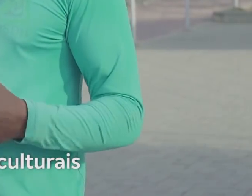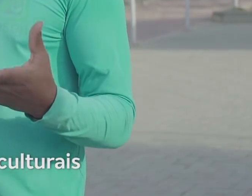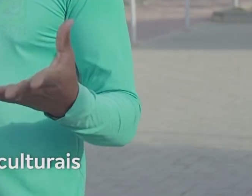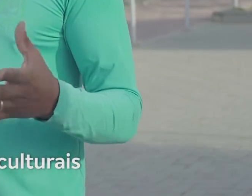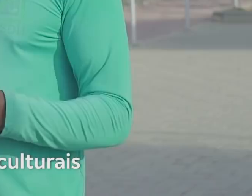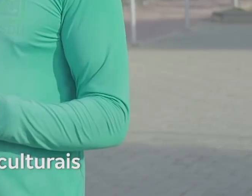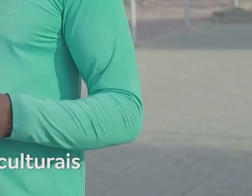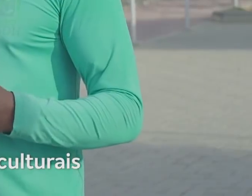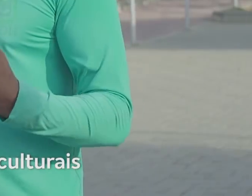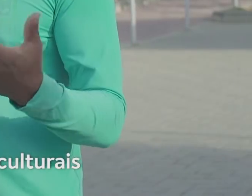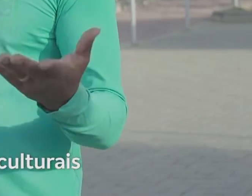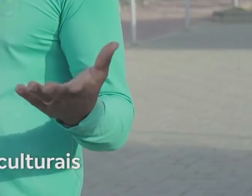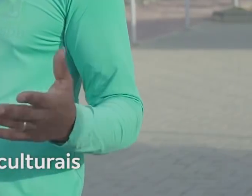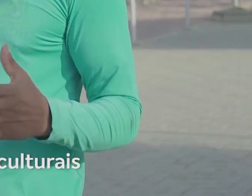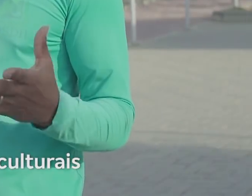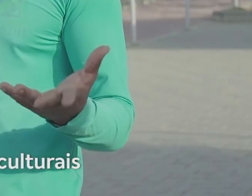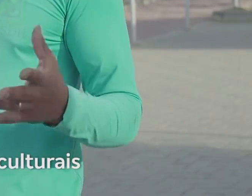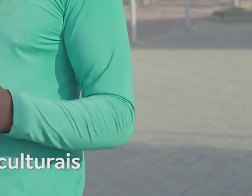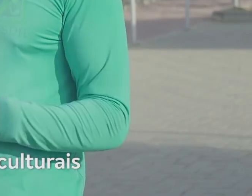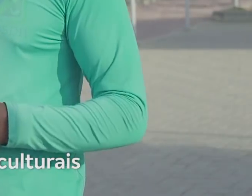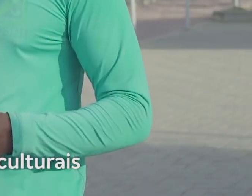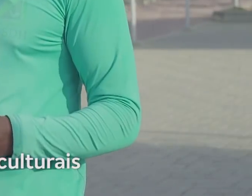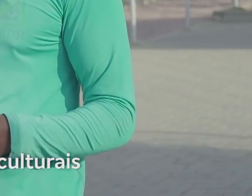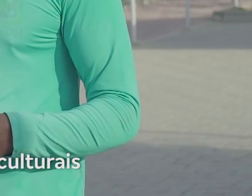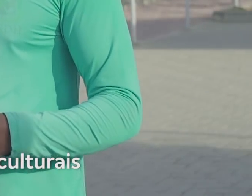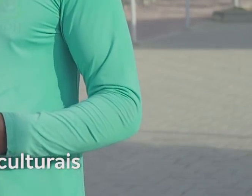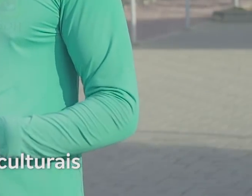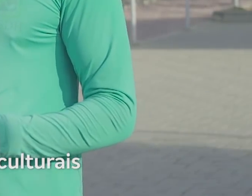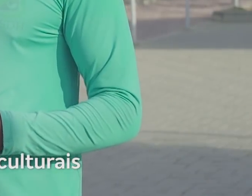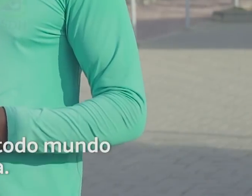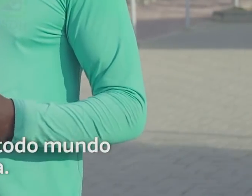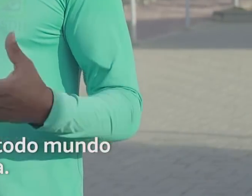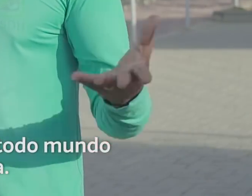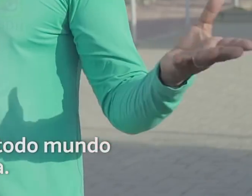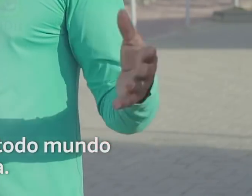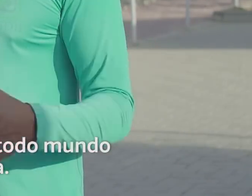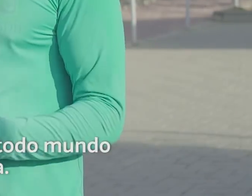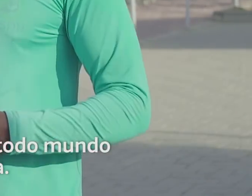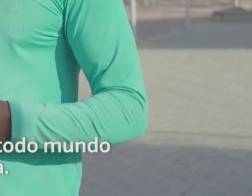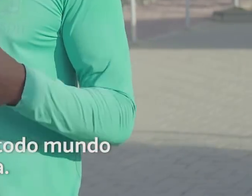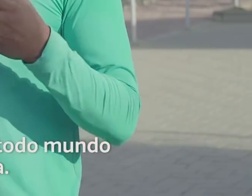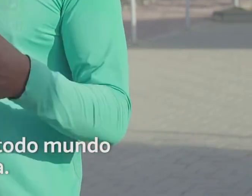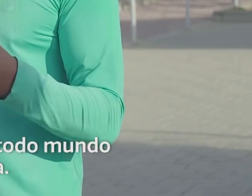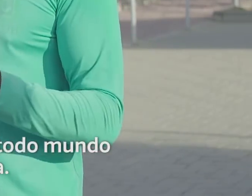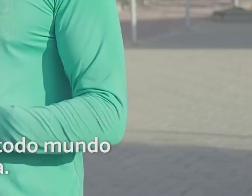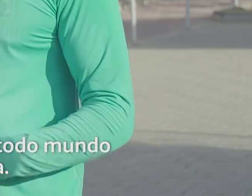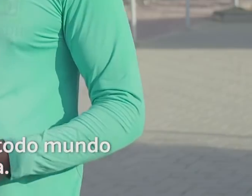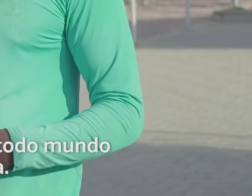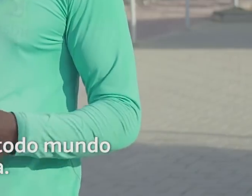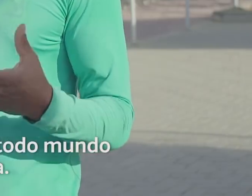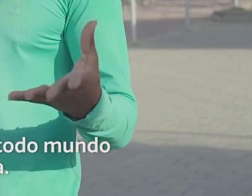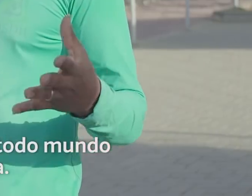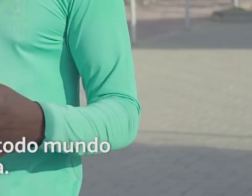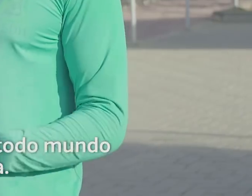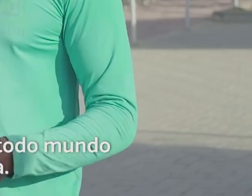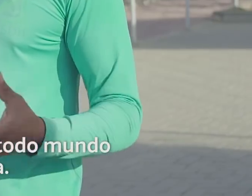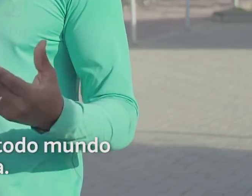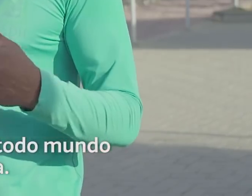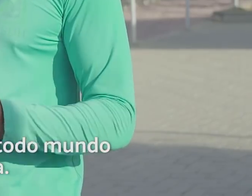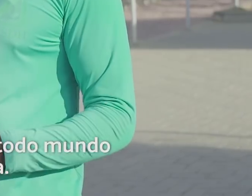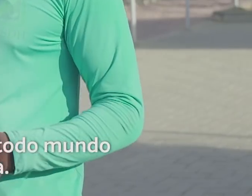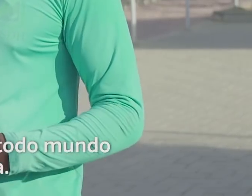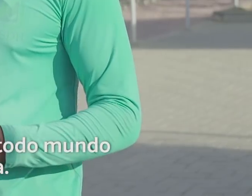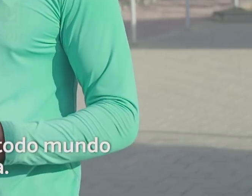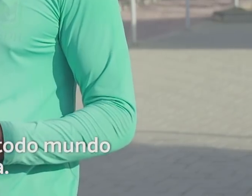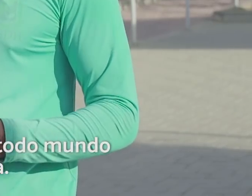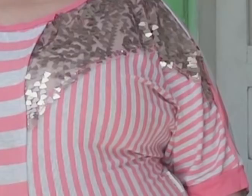5 vigilantes ou agentes culturais e estamos preparados para apoiar todo mundo que